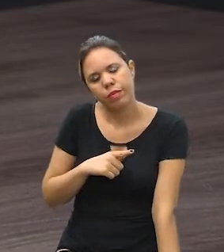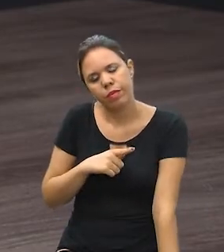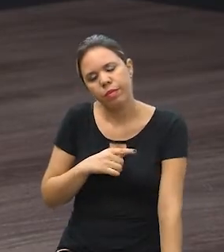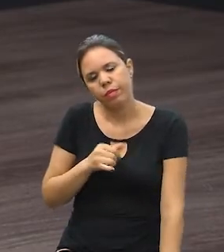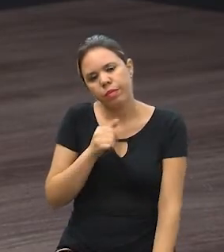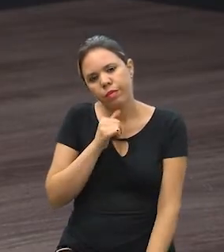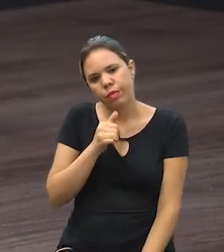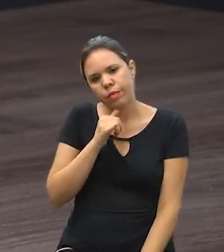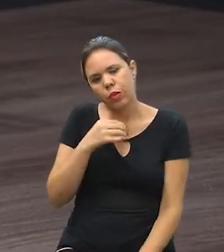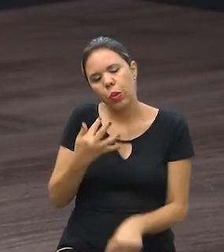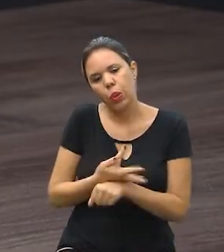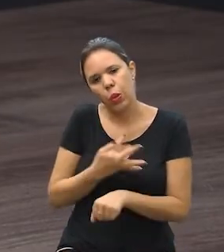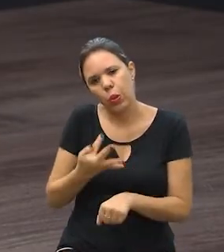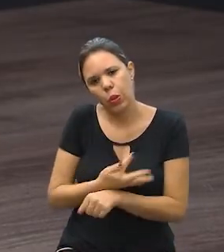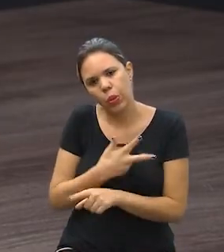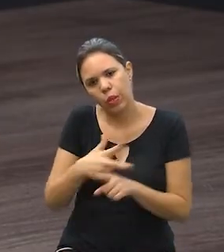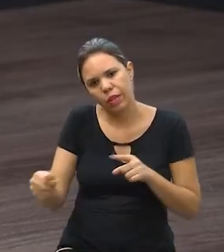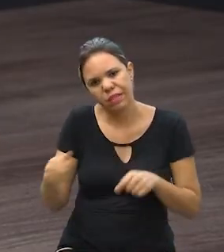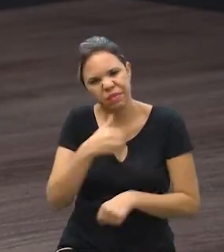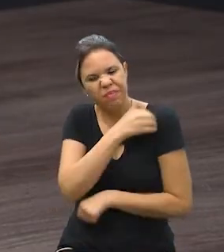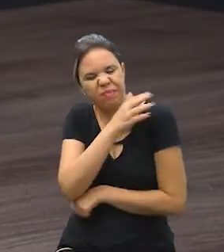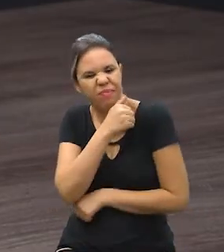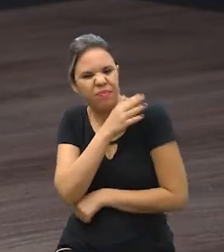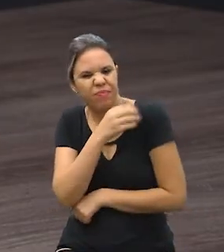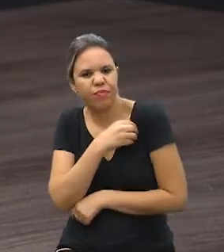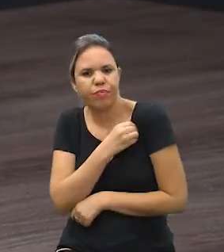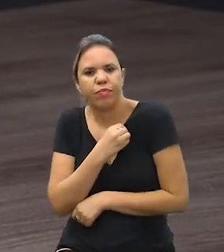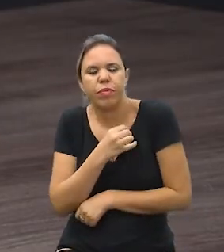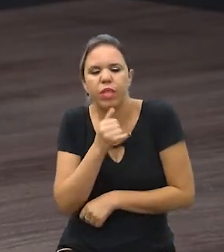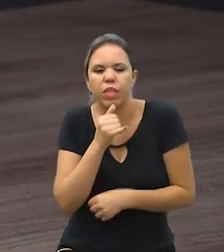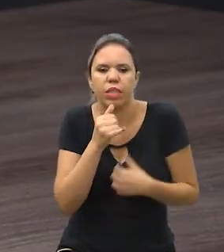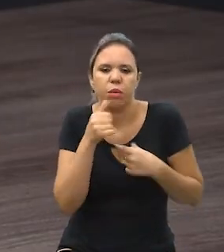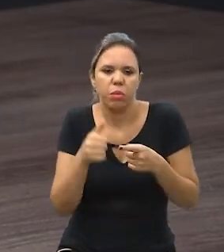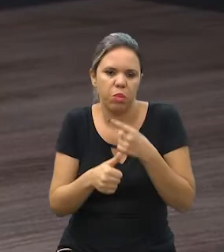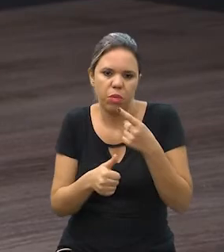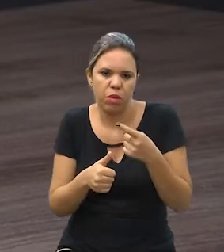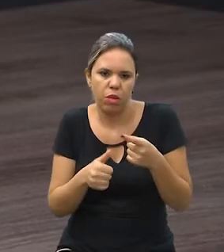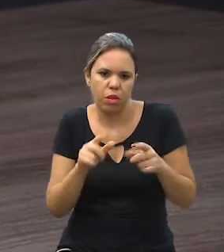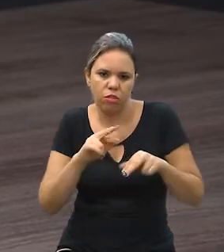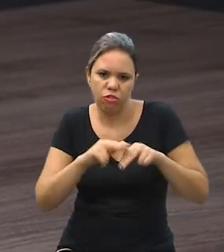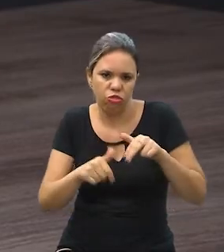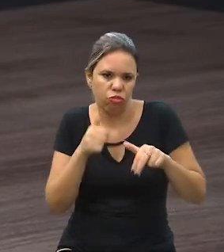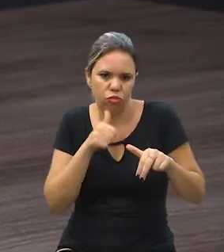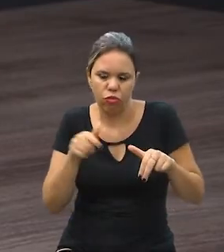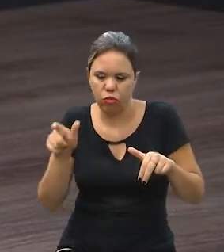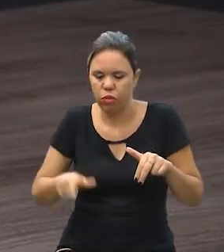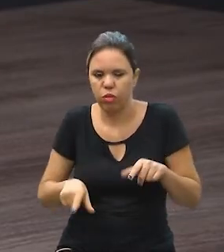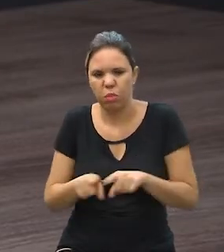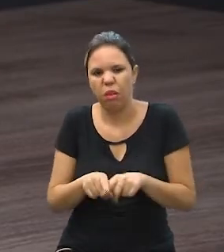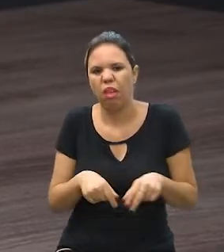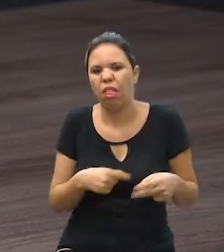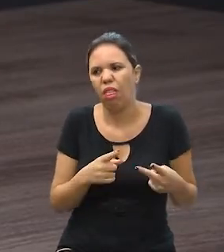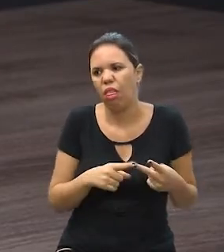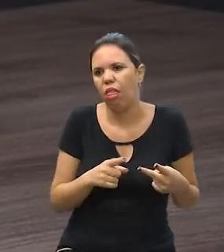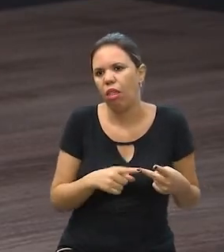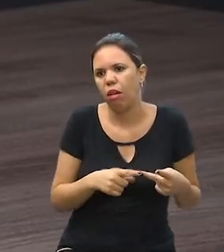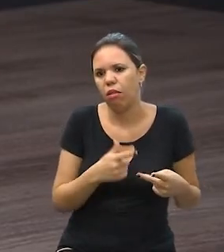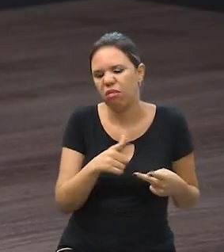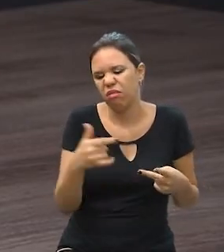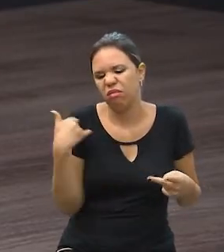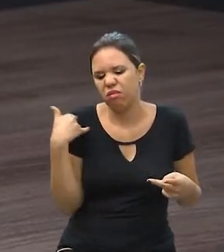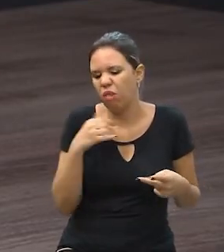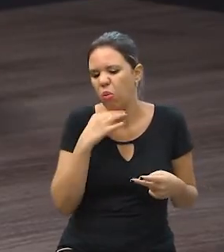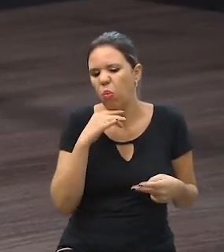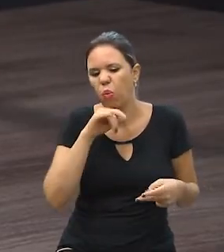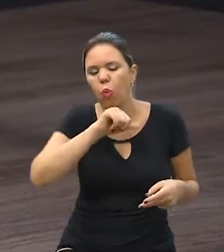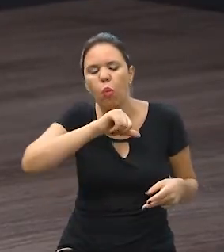por exemplo, superar algum tipo de preconceito no que diz respeito, primeiro, da questão do gênero, segundo, você não tem mais idade